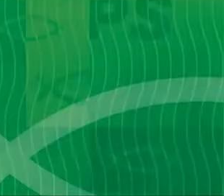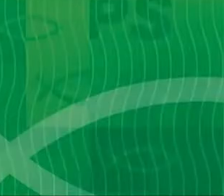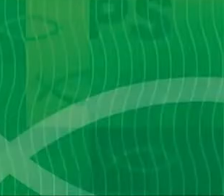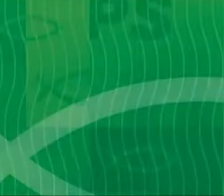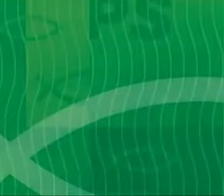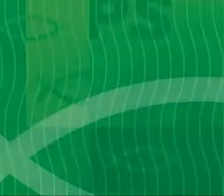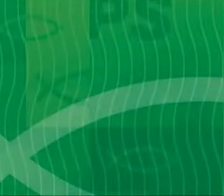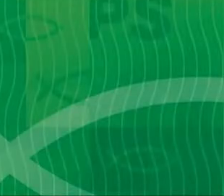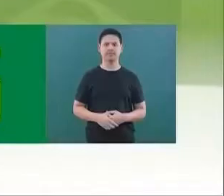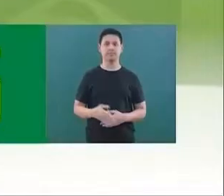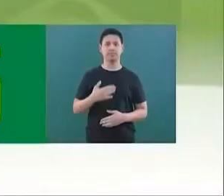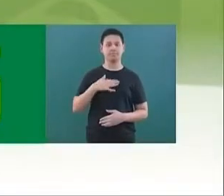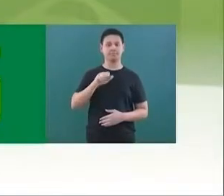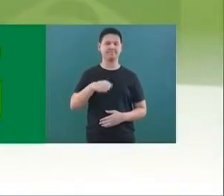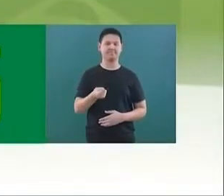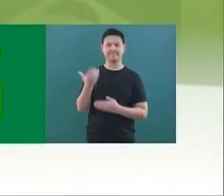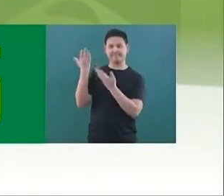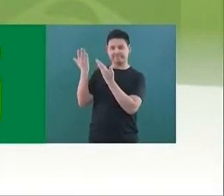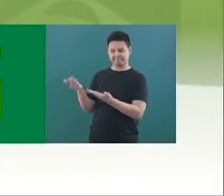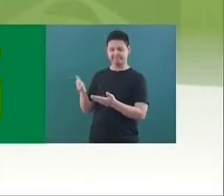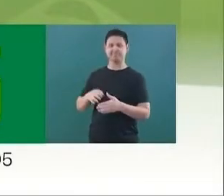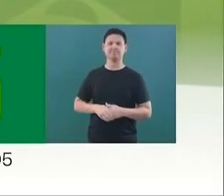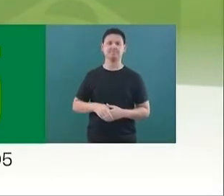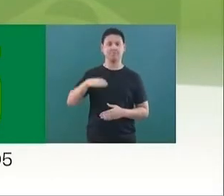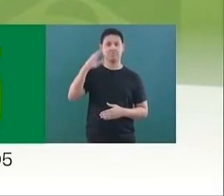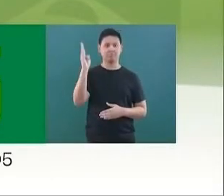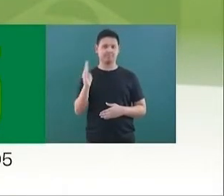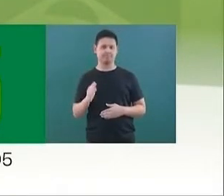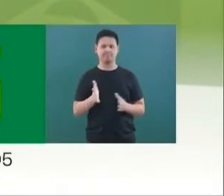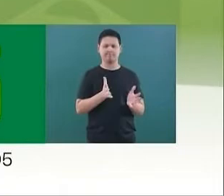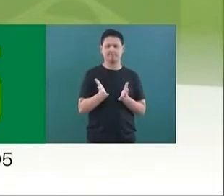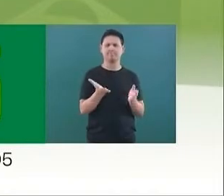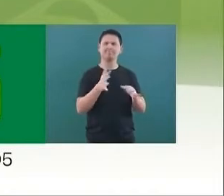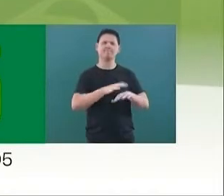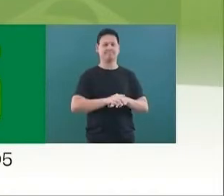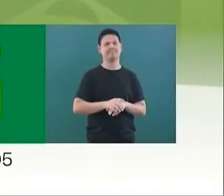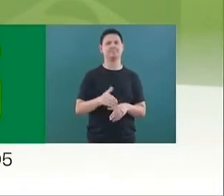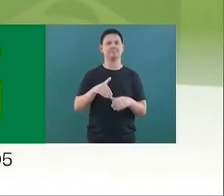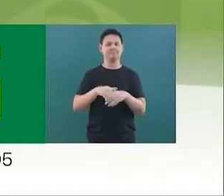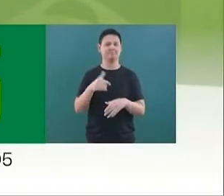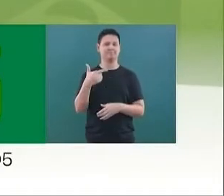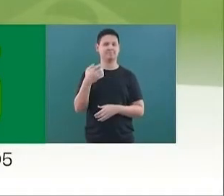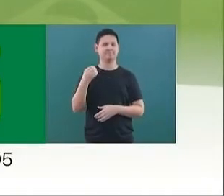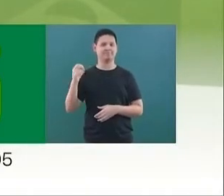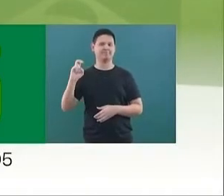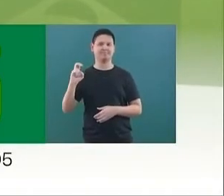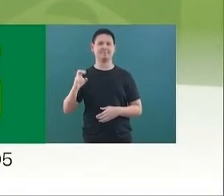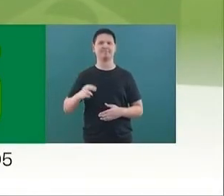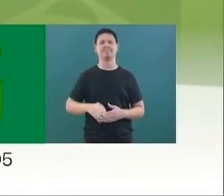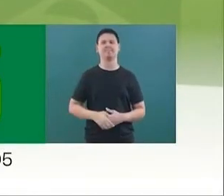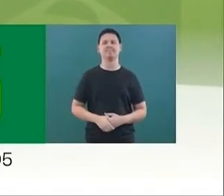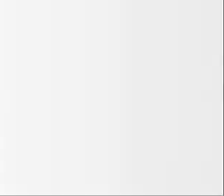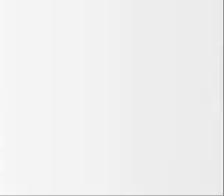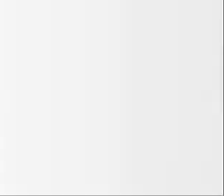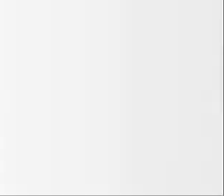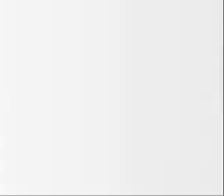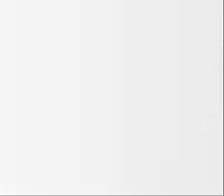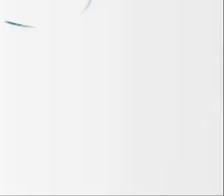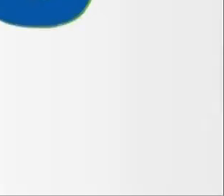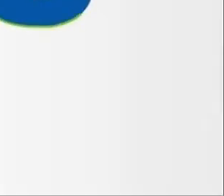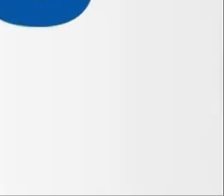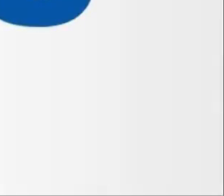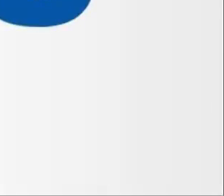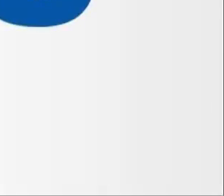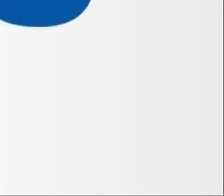2010. Vote 20. Meu sinal é esse. Por um Brasil mais acessível e inclusivo, vote em mim, 2005.